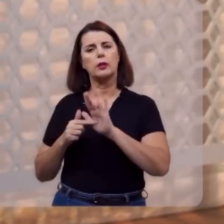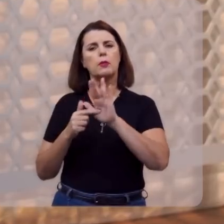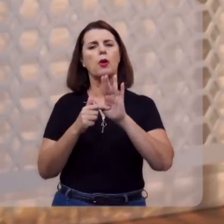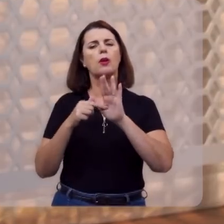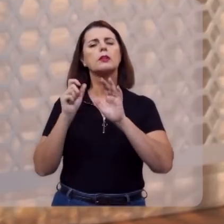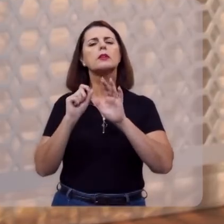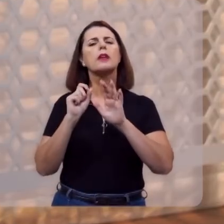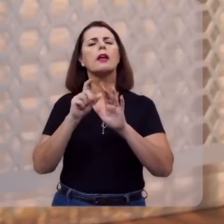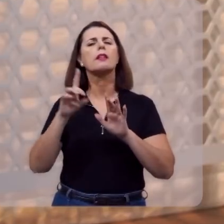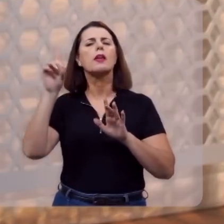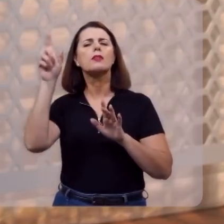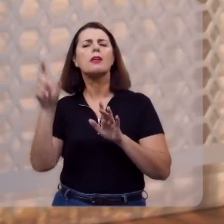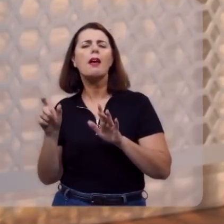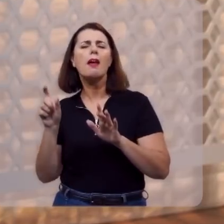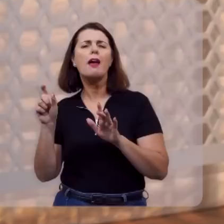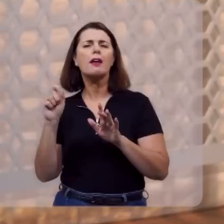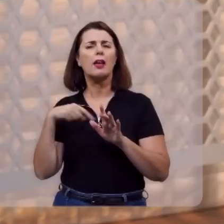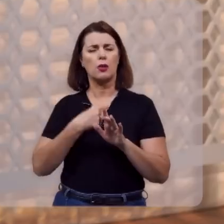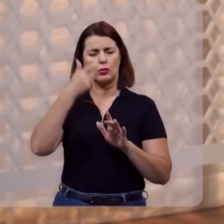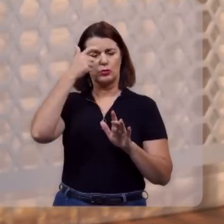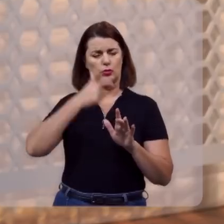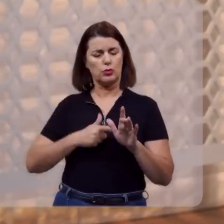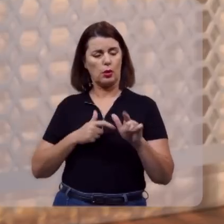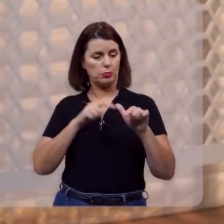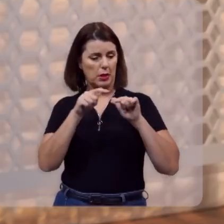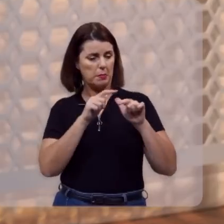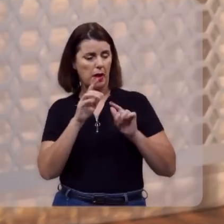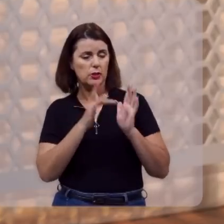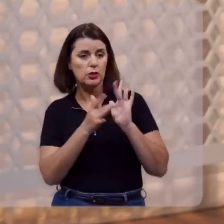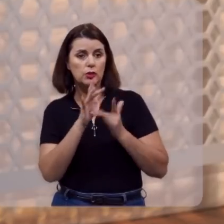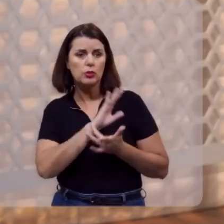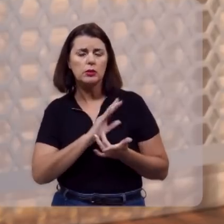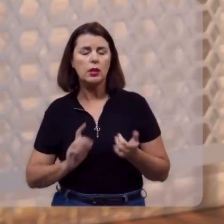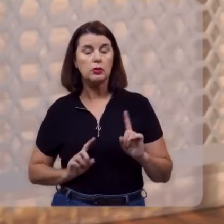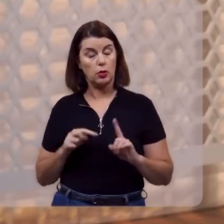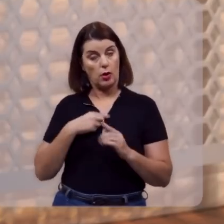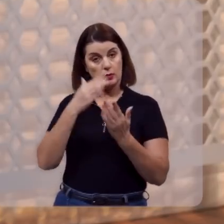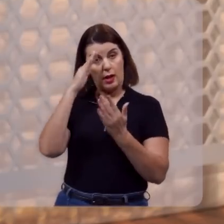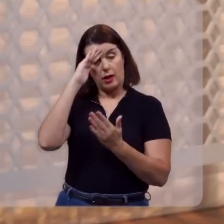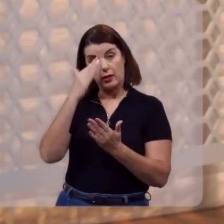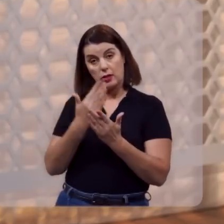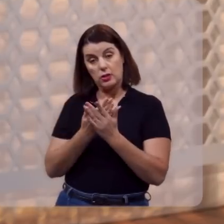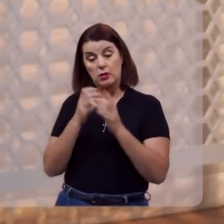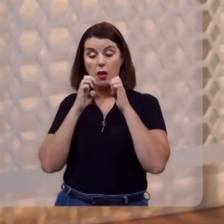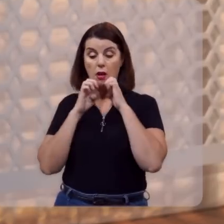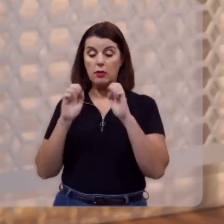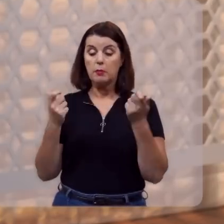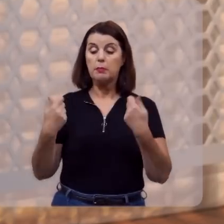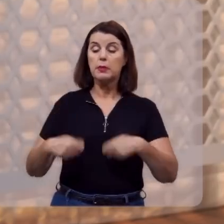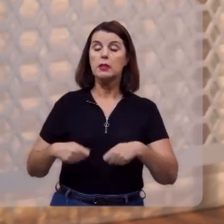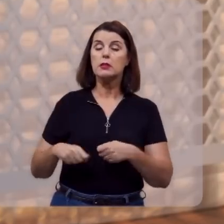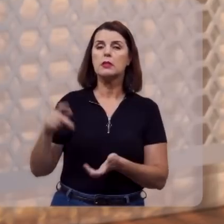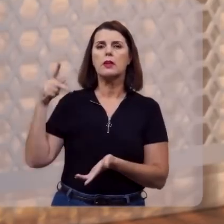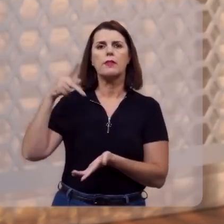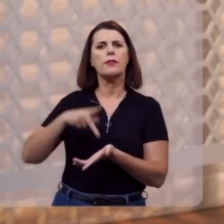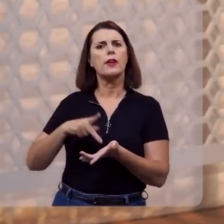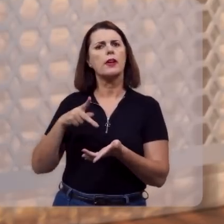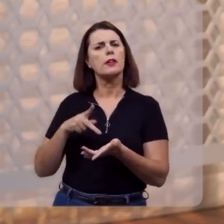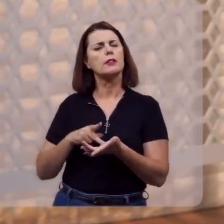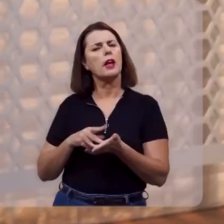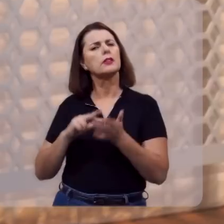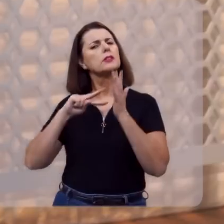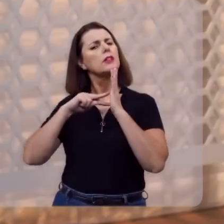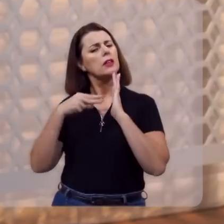que revela quem Deus é, quem nós somos, né, e a ação de Cristo. E nós cremos que o evangelho, ele precisa de